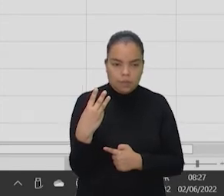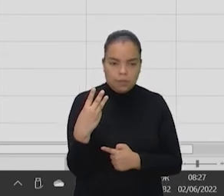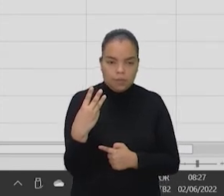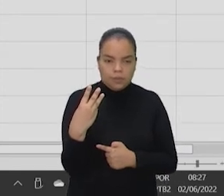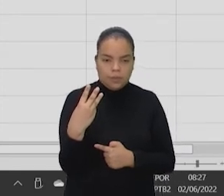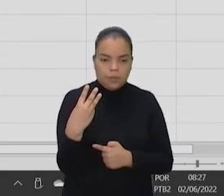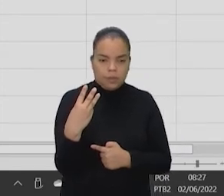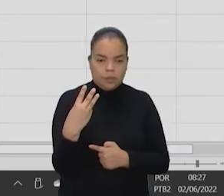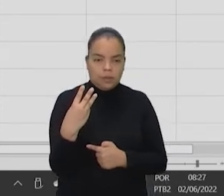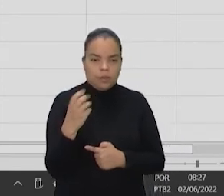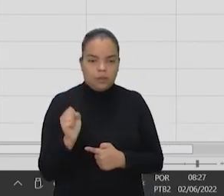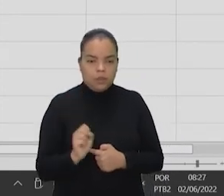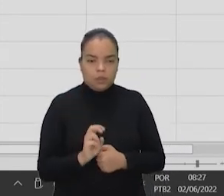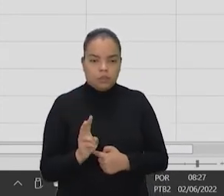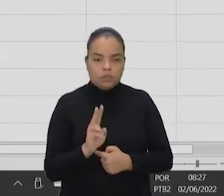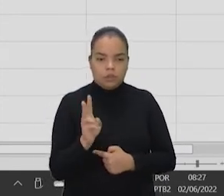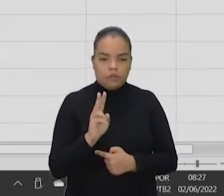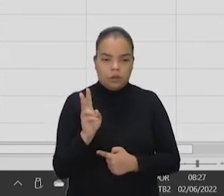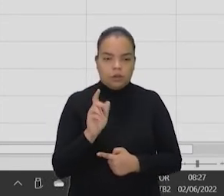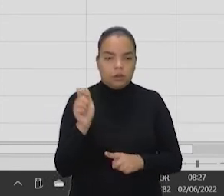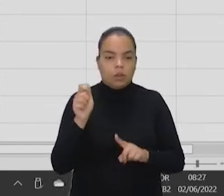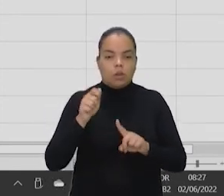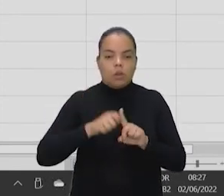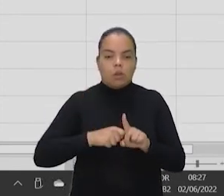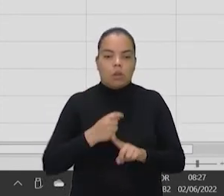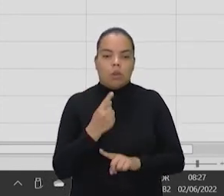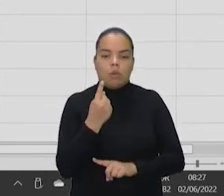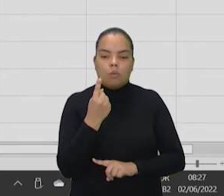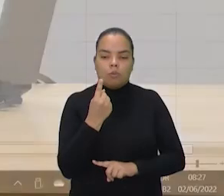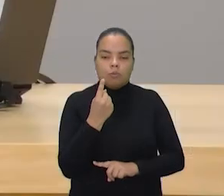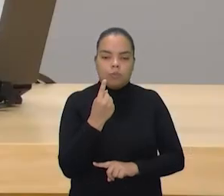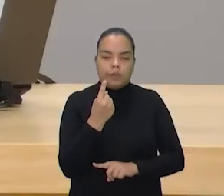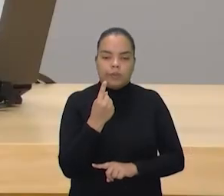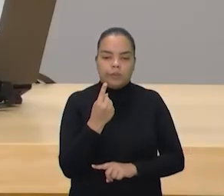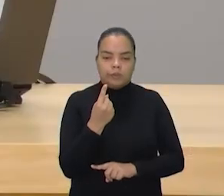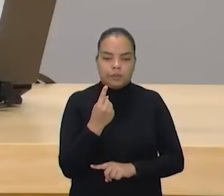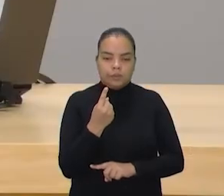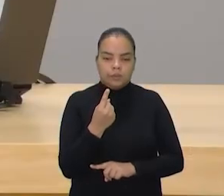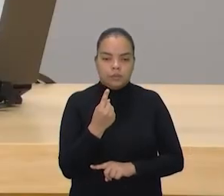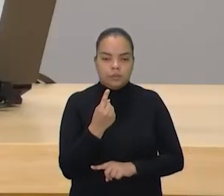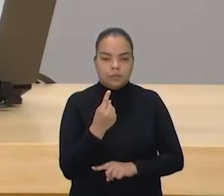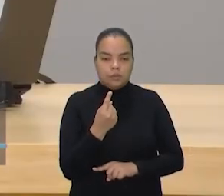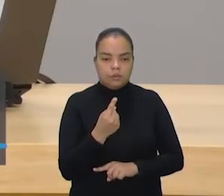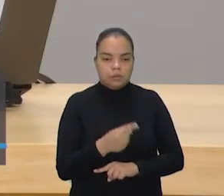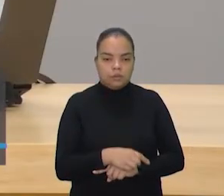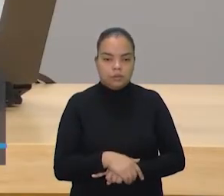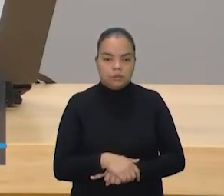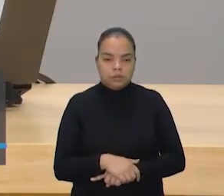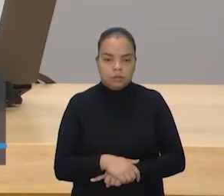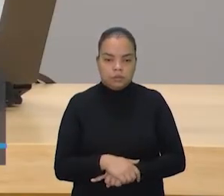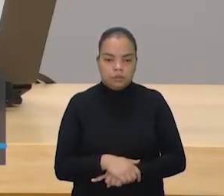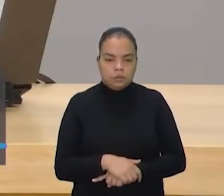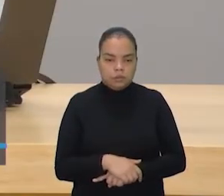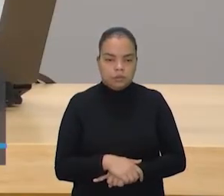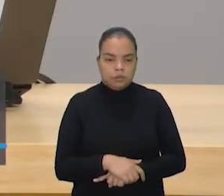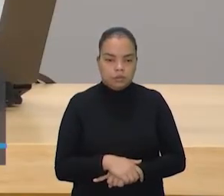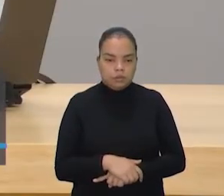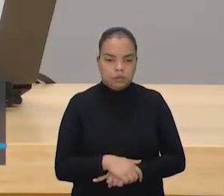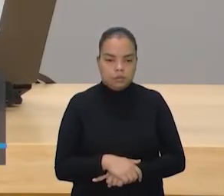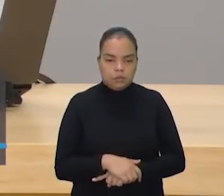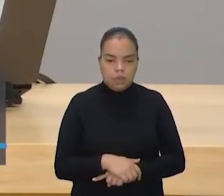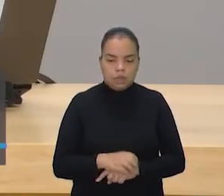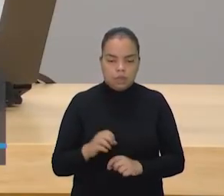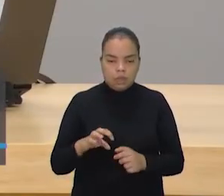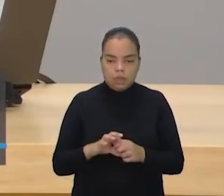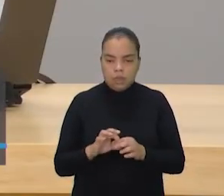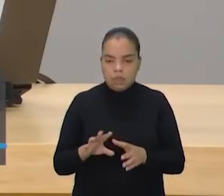Este é o valor que você vai ter depois de um mês. Eu não coloquei lá porque precisava fazer essa conta, né? Mas aqui a gente vai deixando o Excel